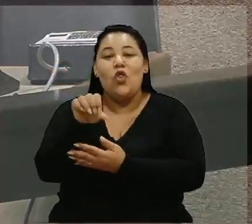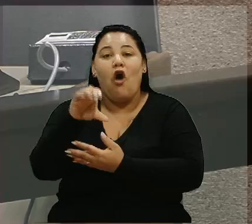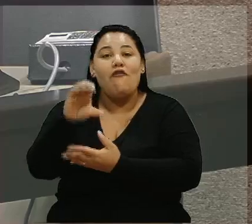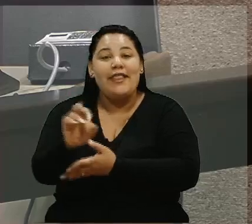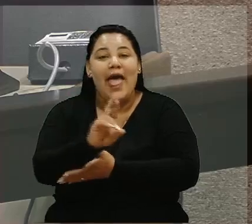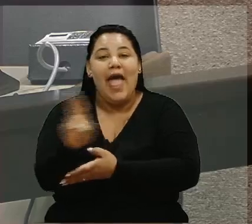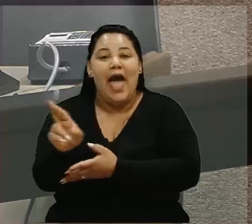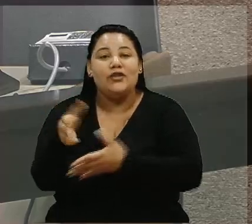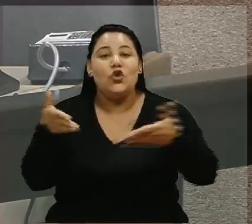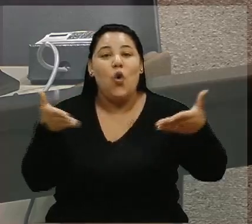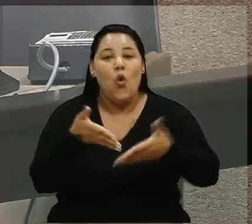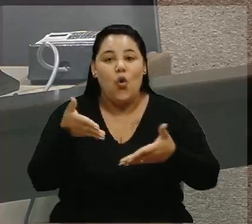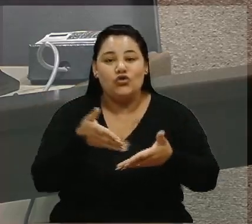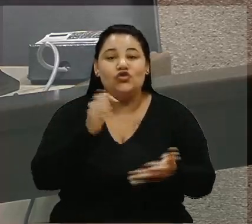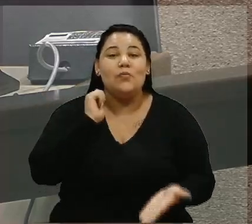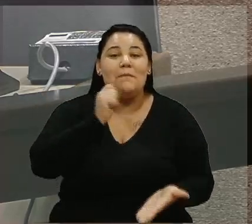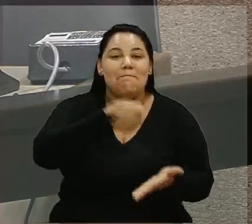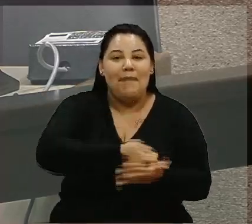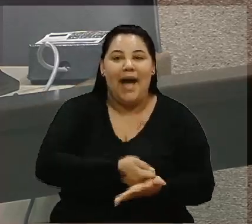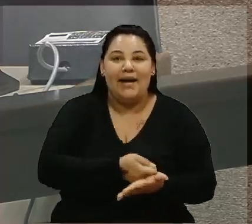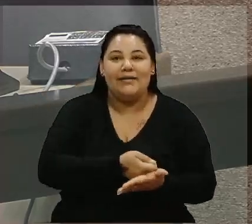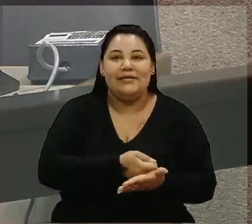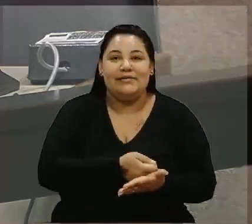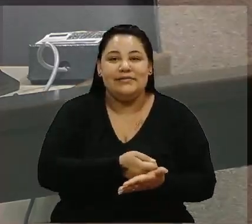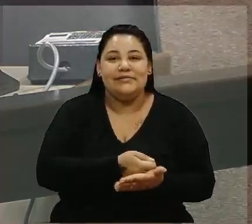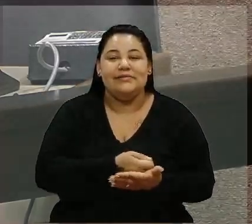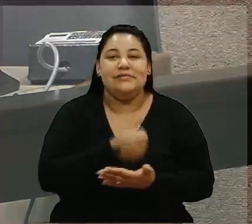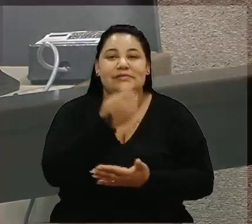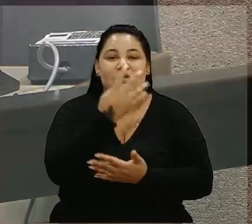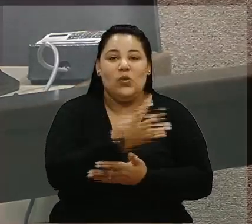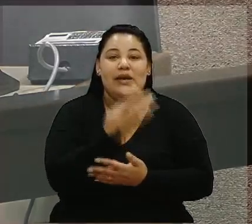11,90. Hoje, a gente gasta R$